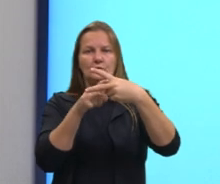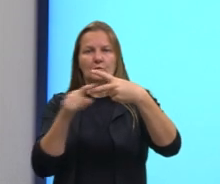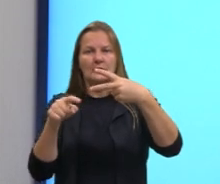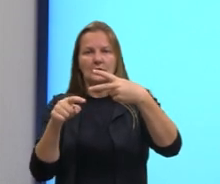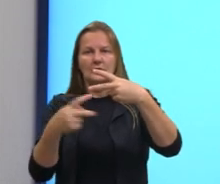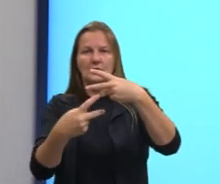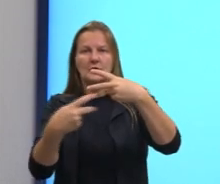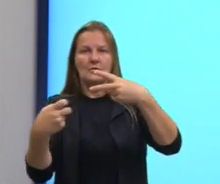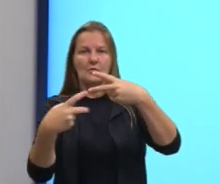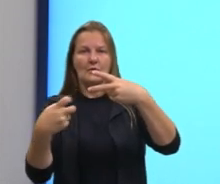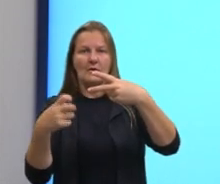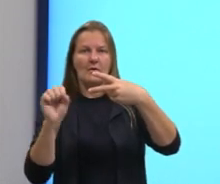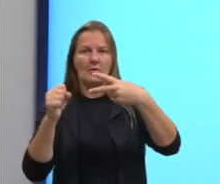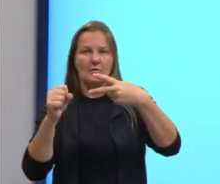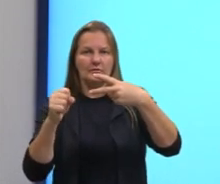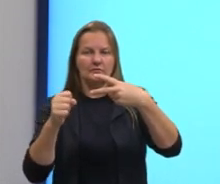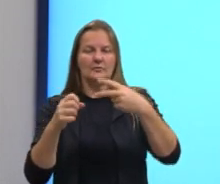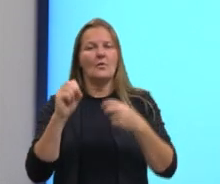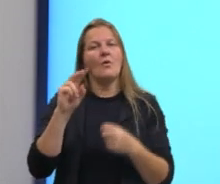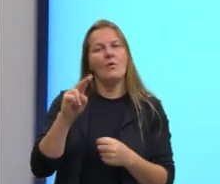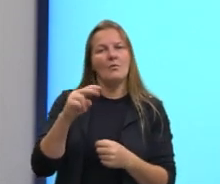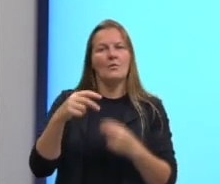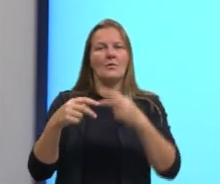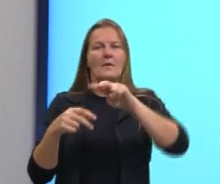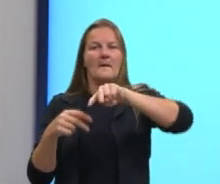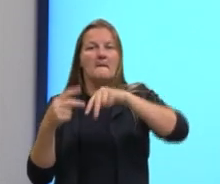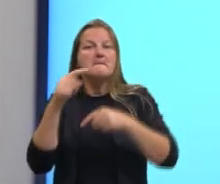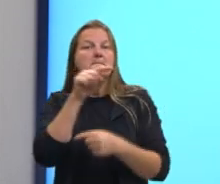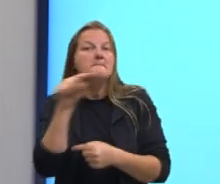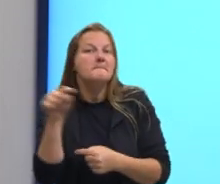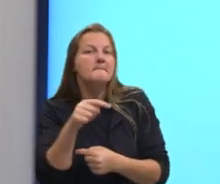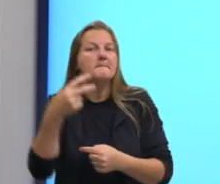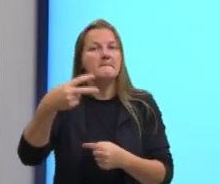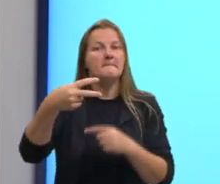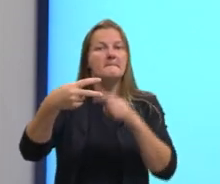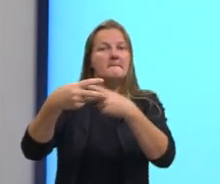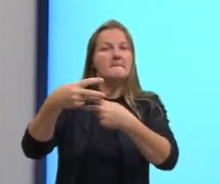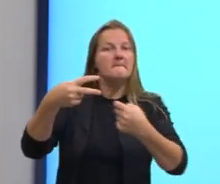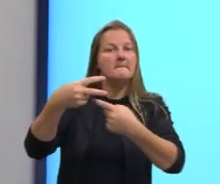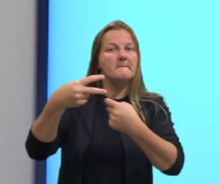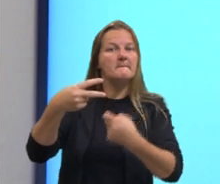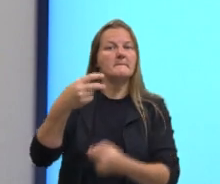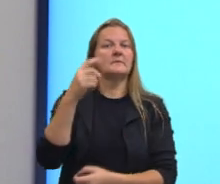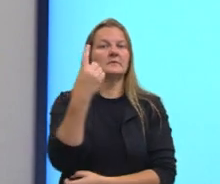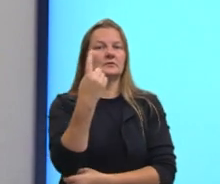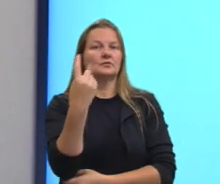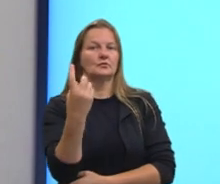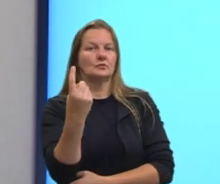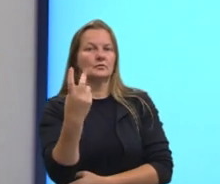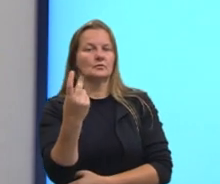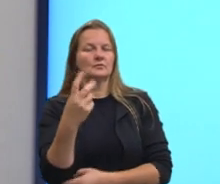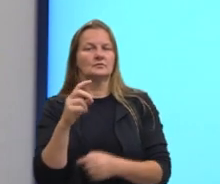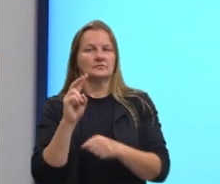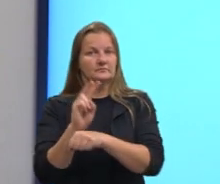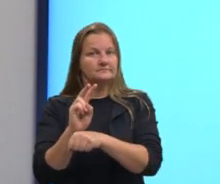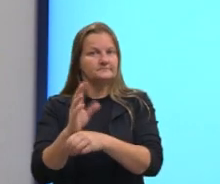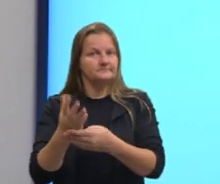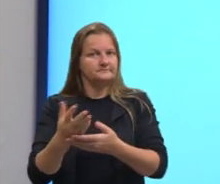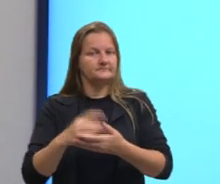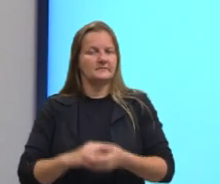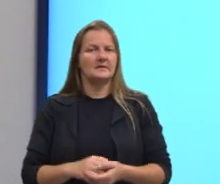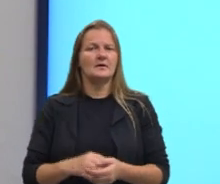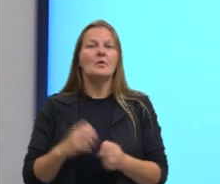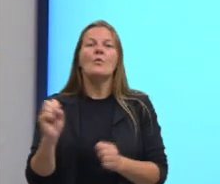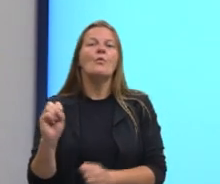a 8 e Menor e menor que 12 outra forma de fazer essa leitura é pensar então que os valores de x